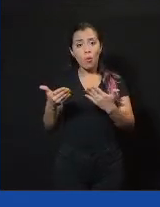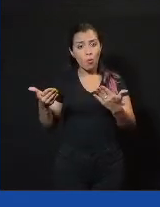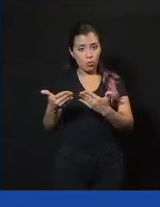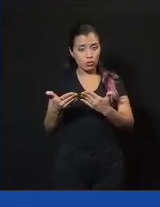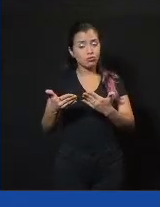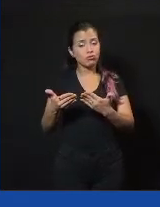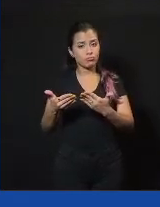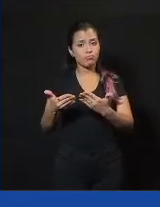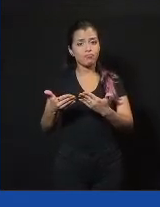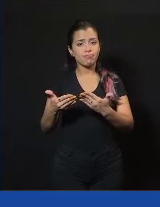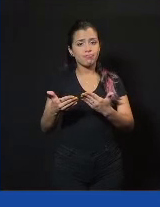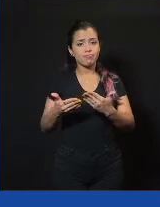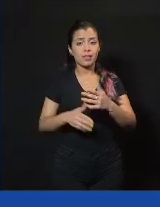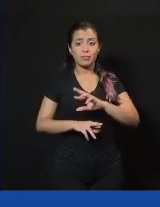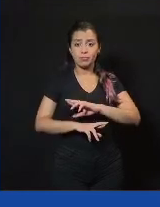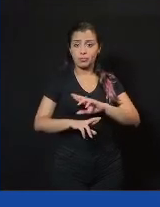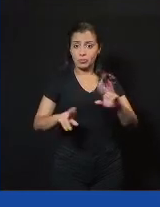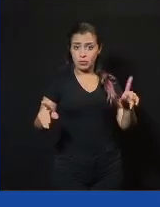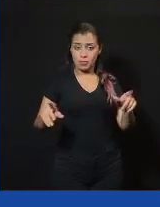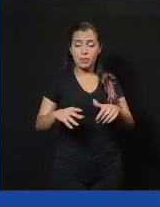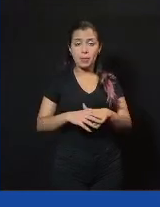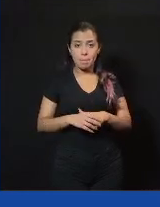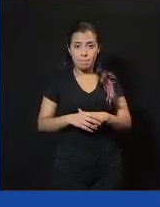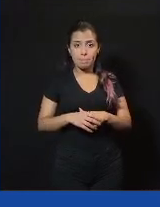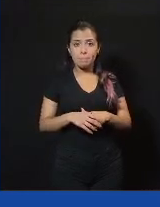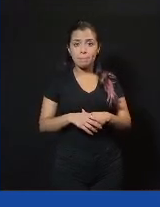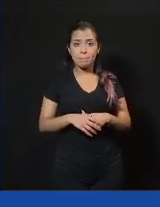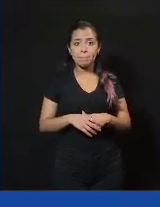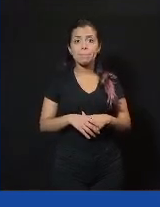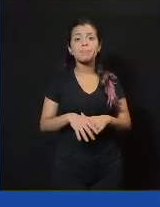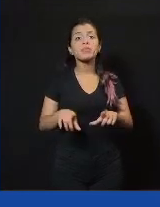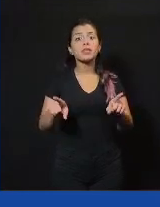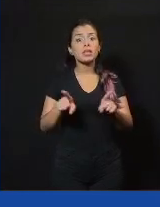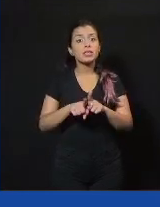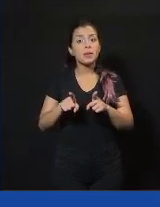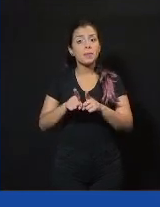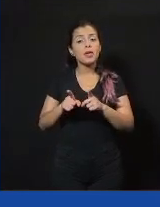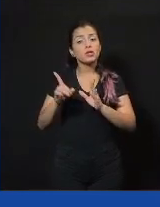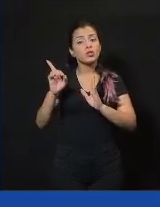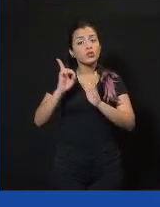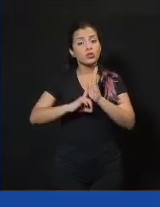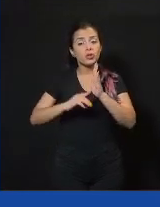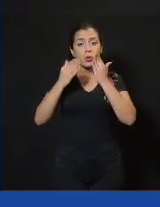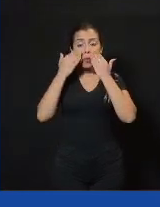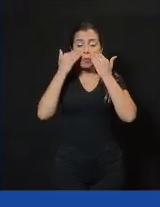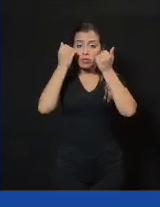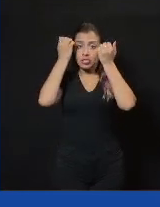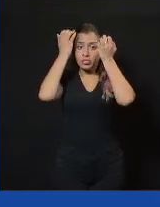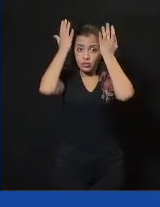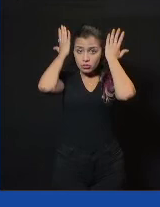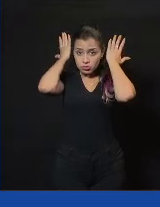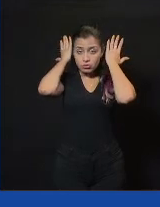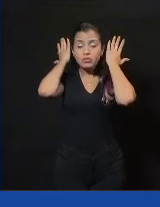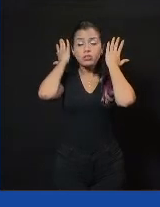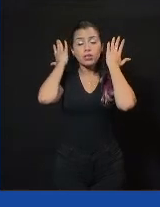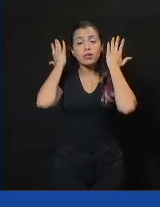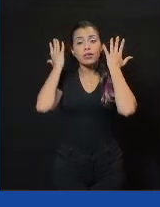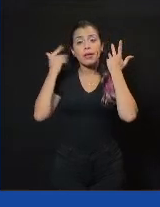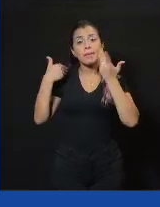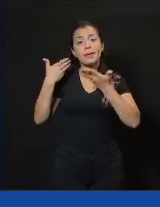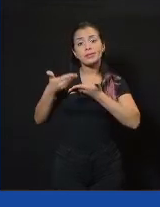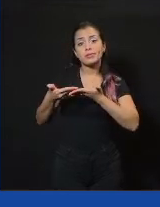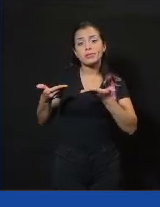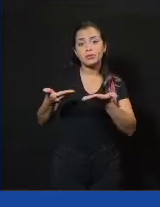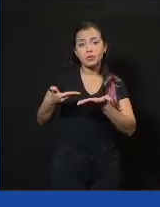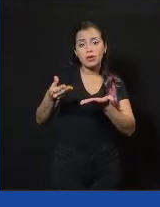pessoas, e assim segurar os direitos indígenas no Brasil enquanto se espera passar a onda maligna